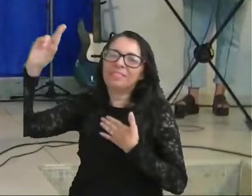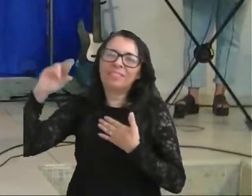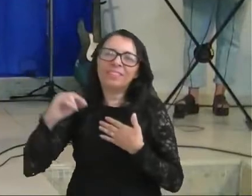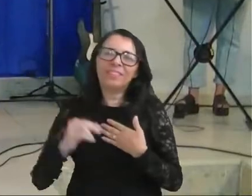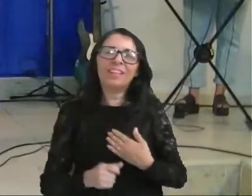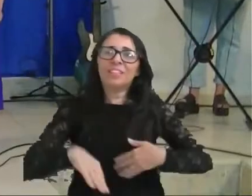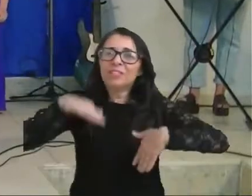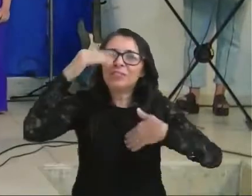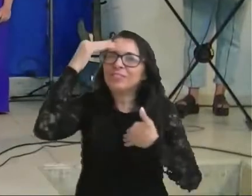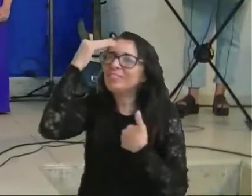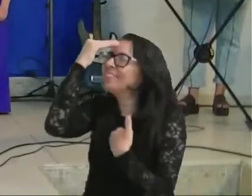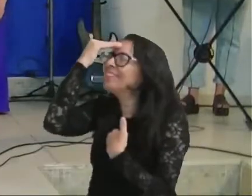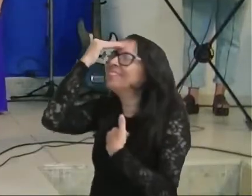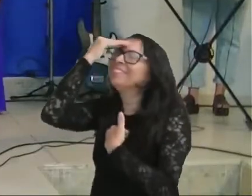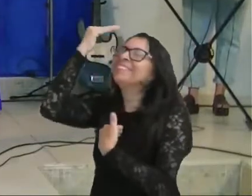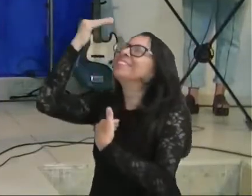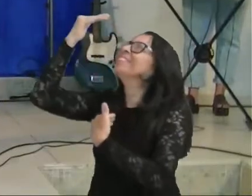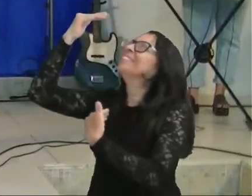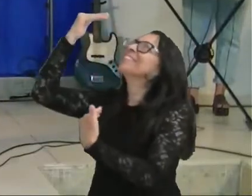meu Te